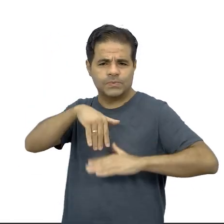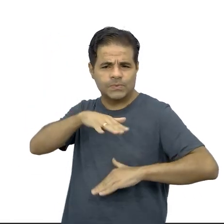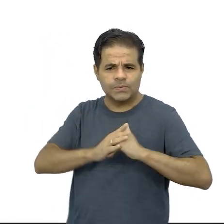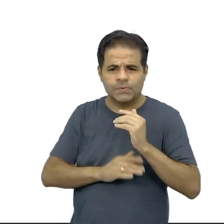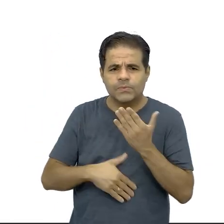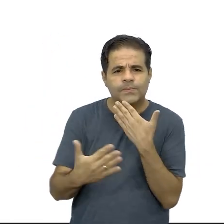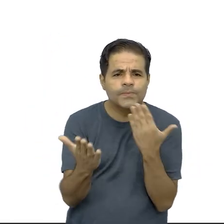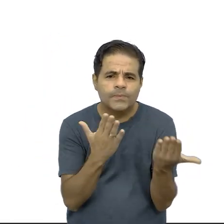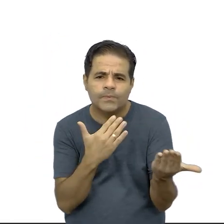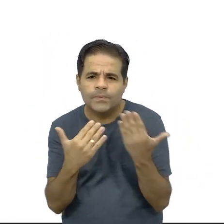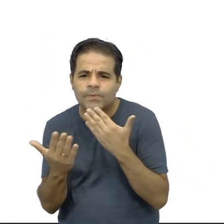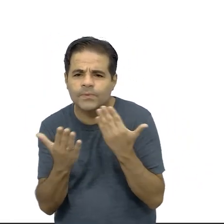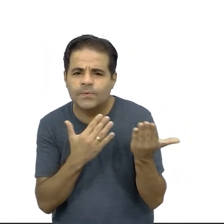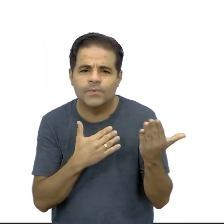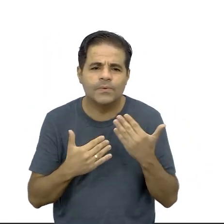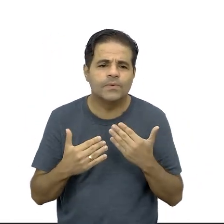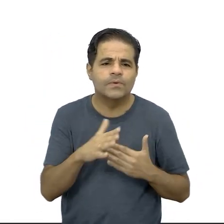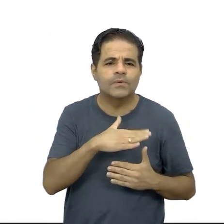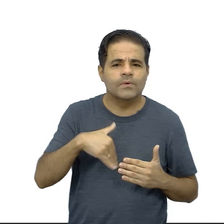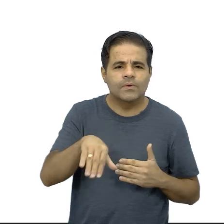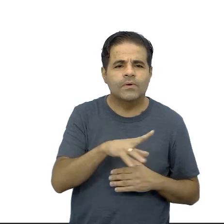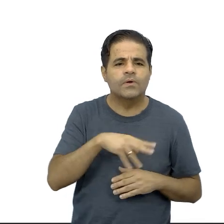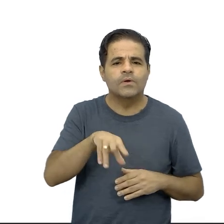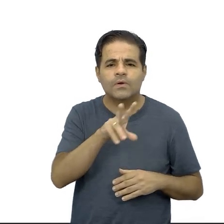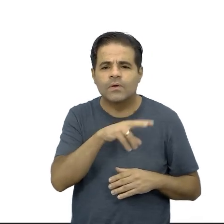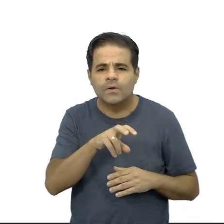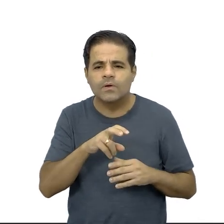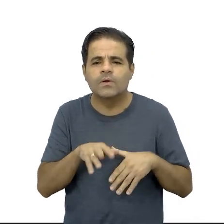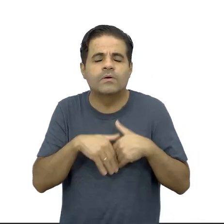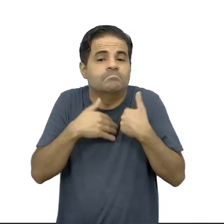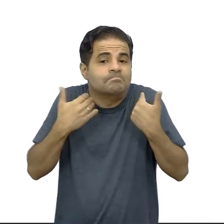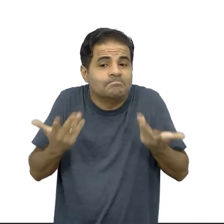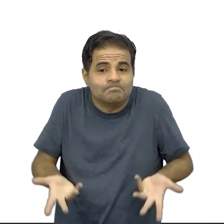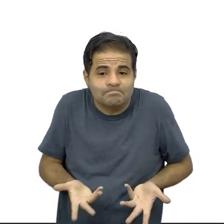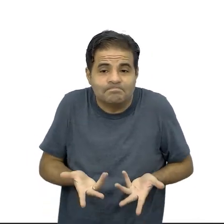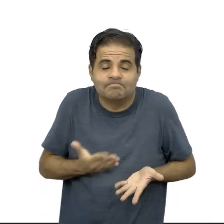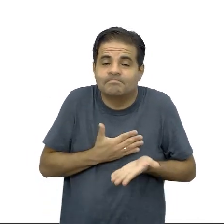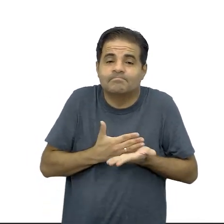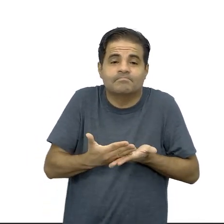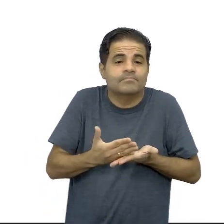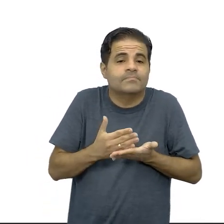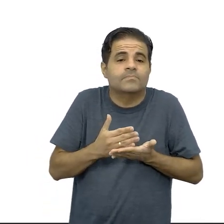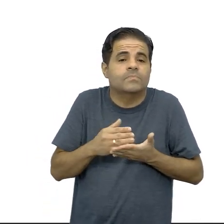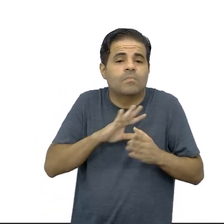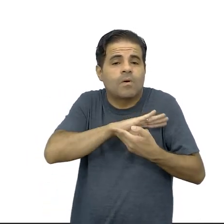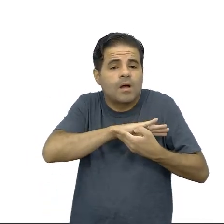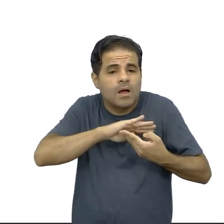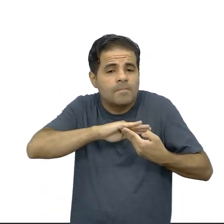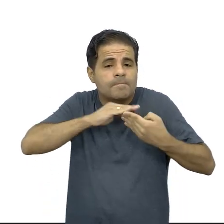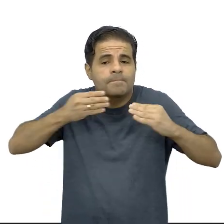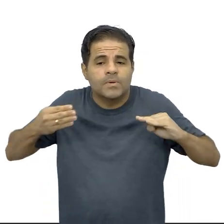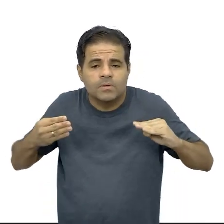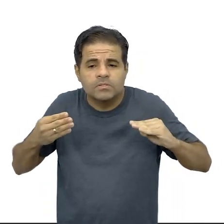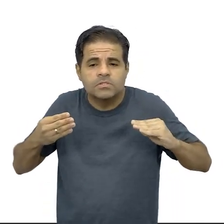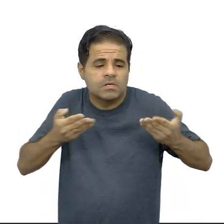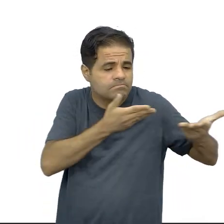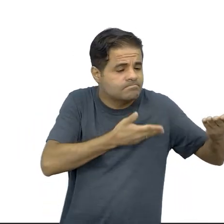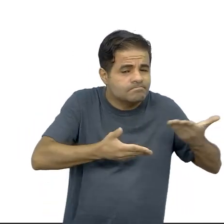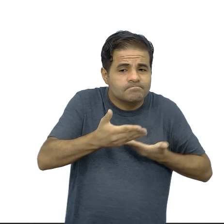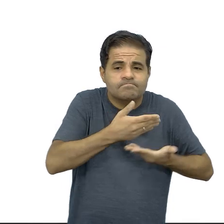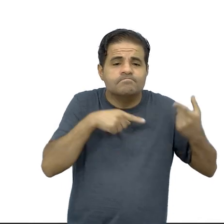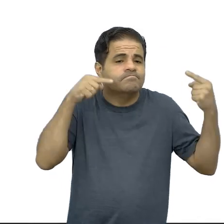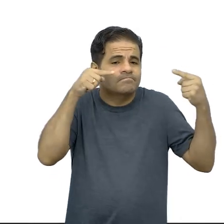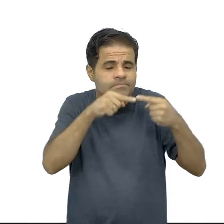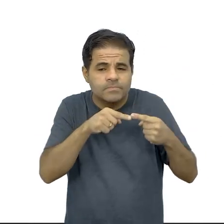de conversar com as cobras. Agora, qual é a relação disso com a biologia, né? Então,